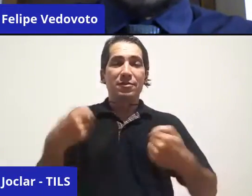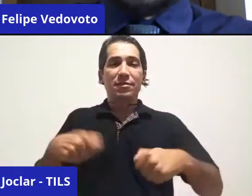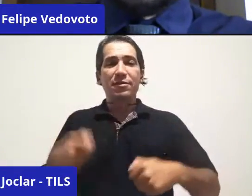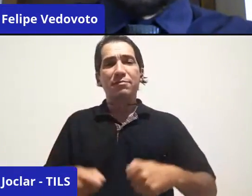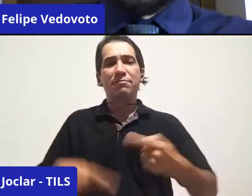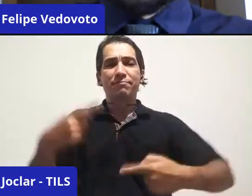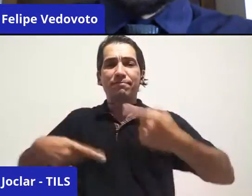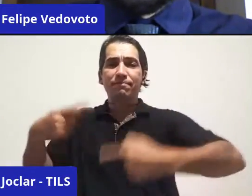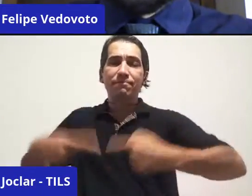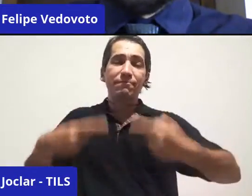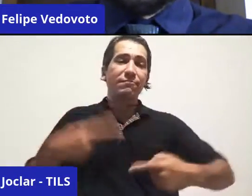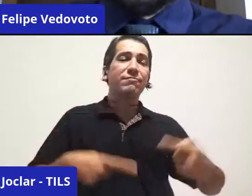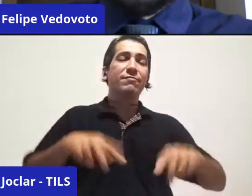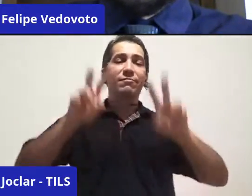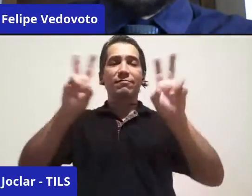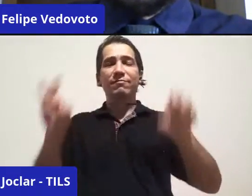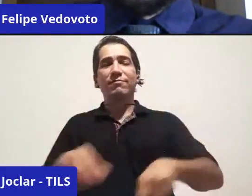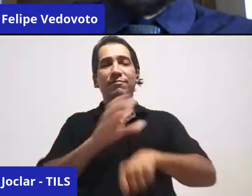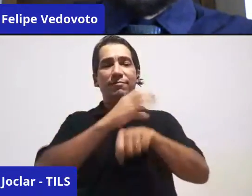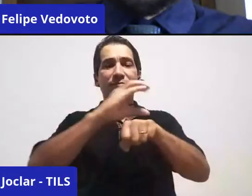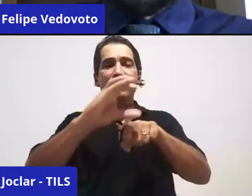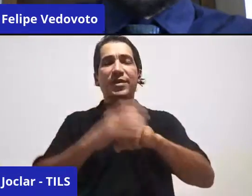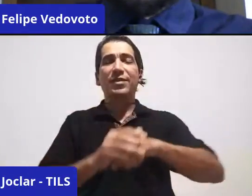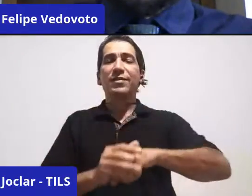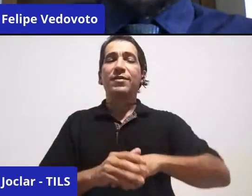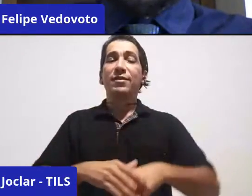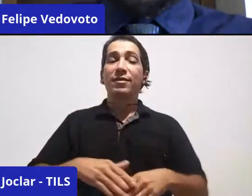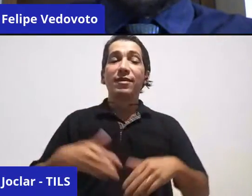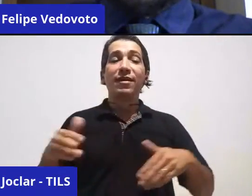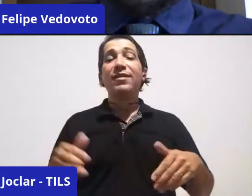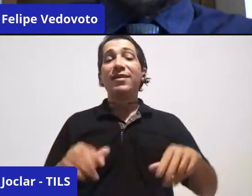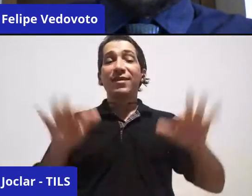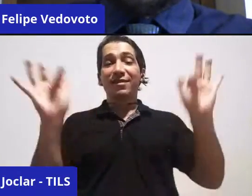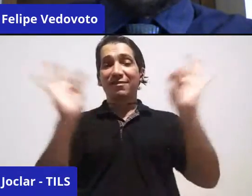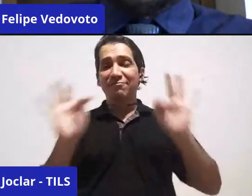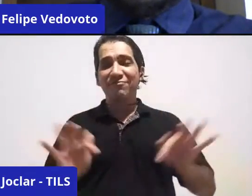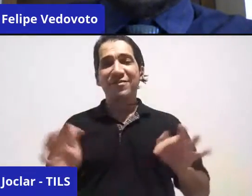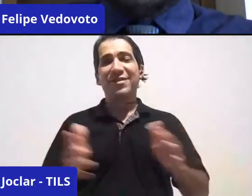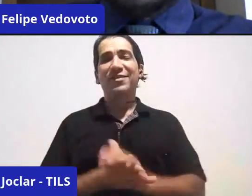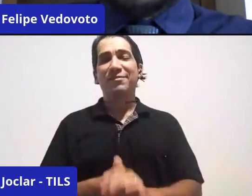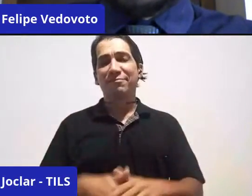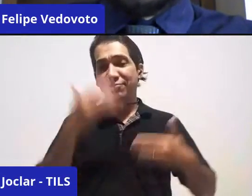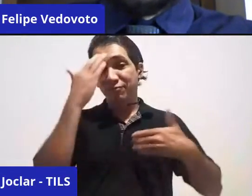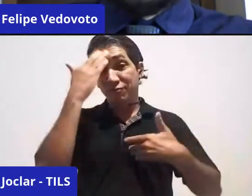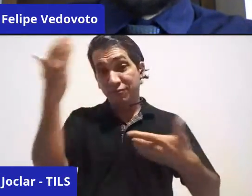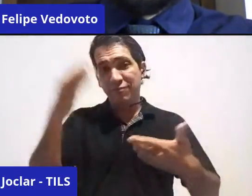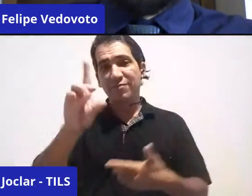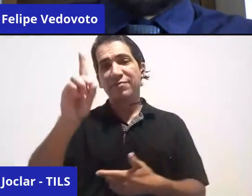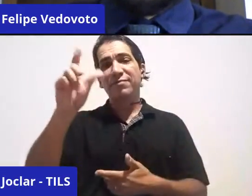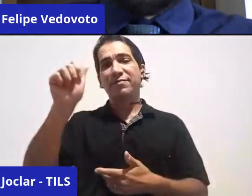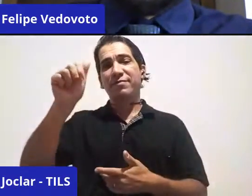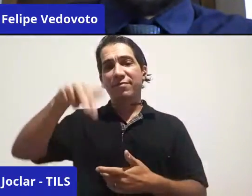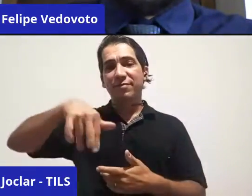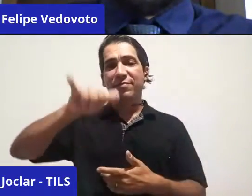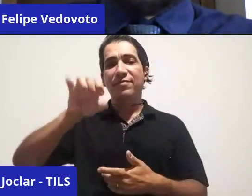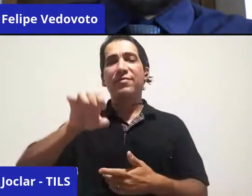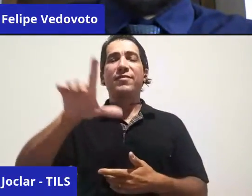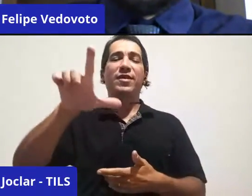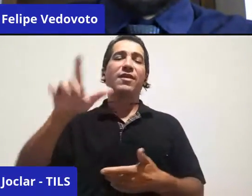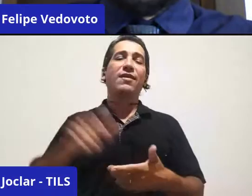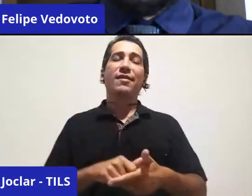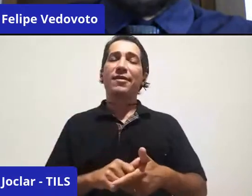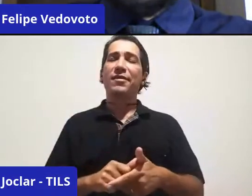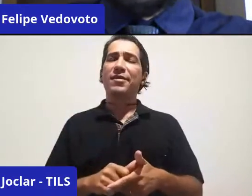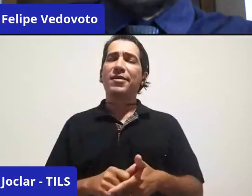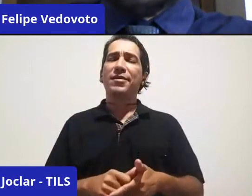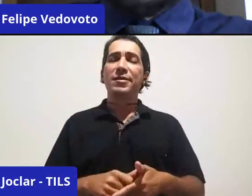nós é uma alegria a realização desses eventos científicos. Então, Daniel, obrigado, parabéns pela força